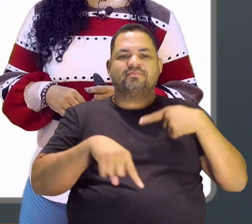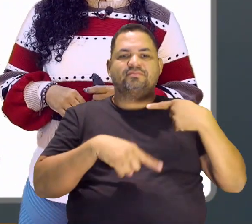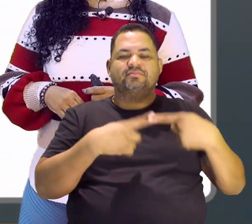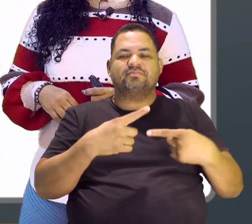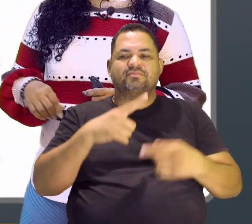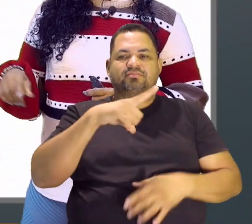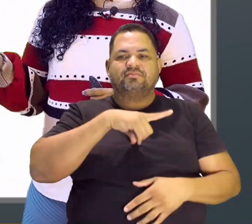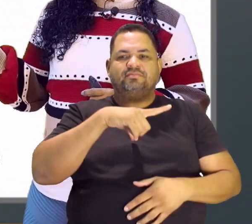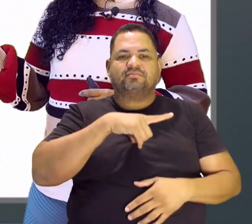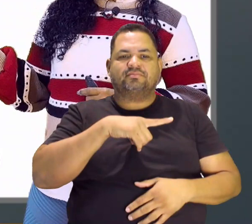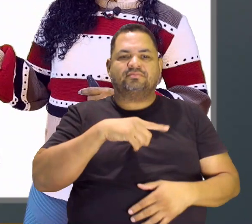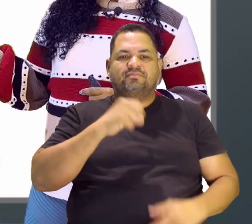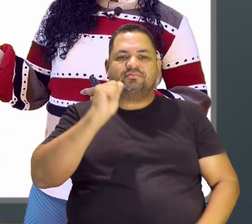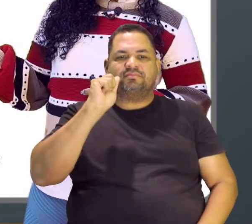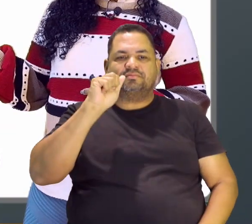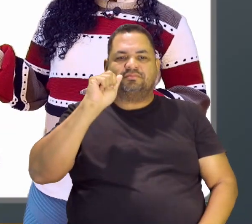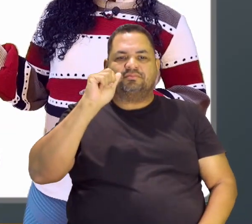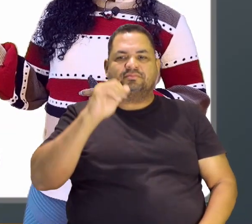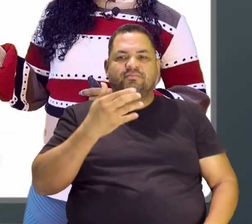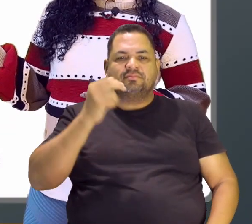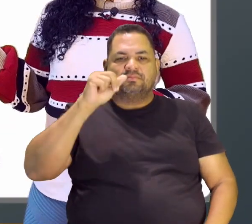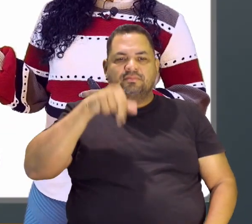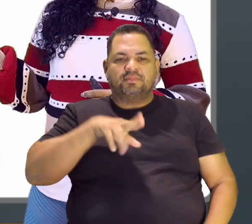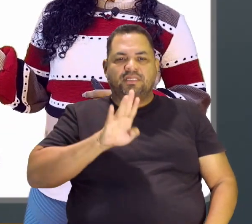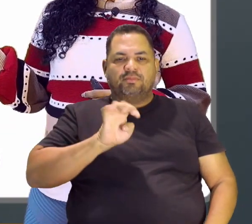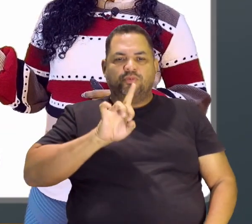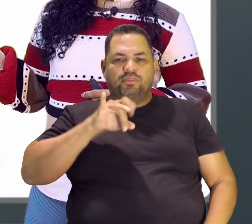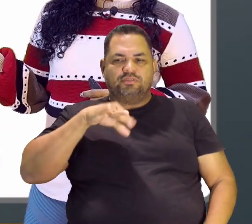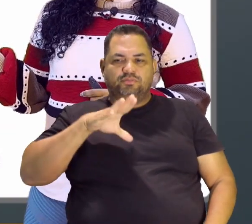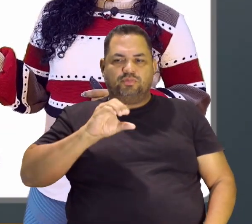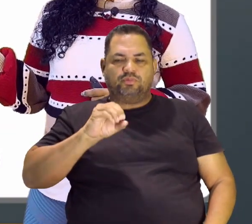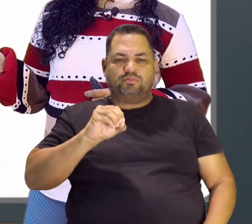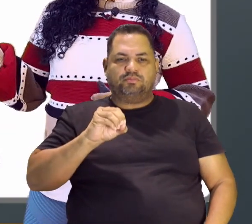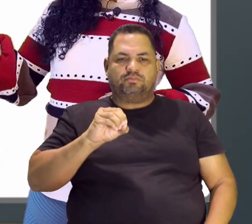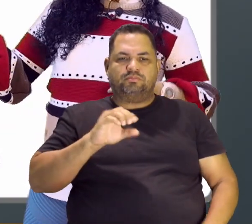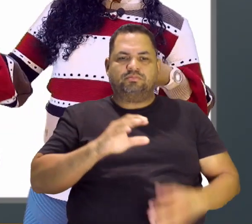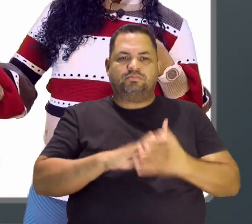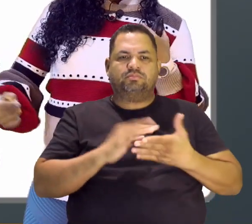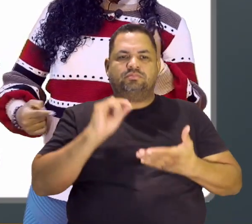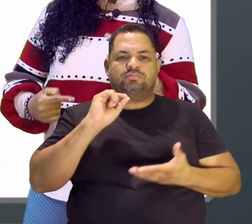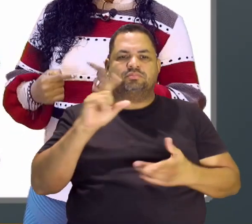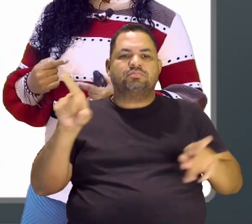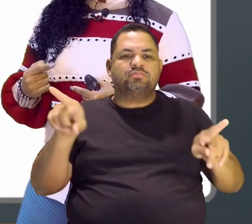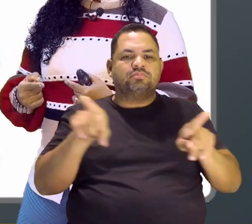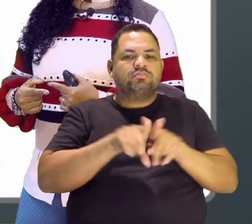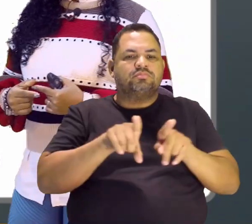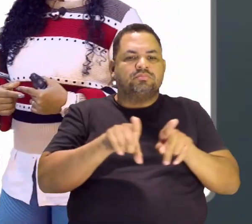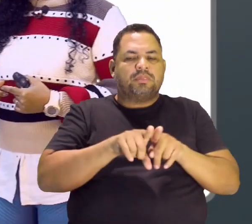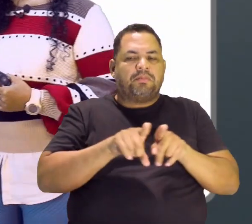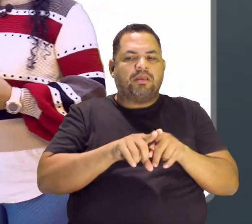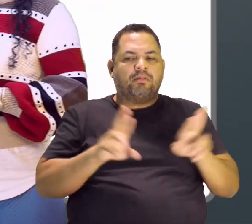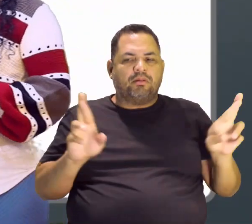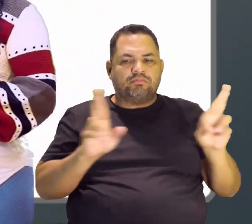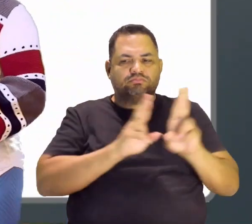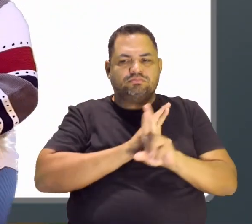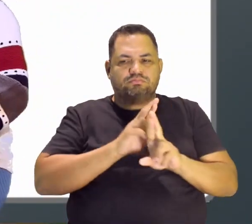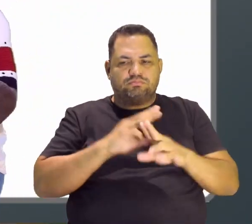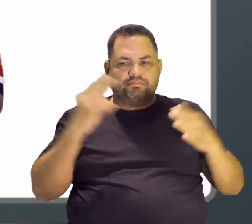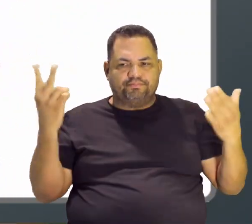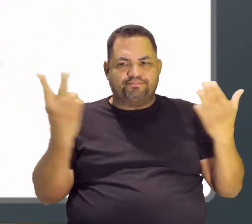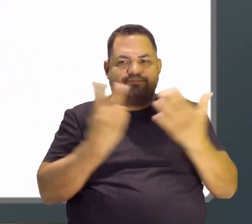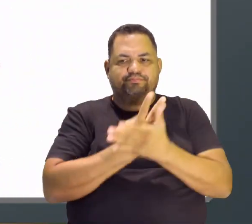aí, prof? Nós temos agora o anabolismo. E o anabolismo também é uma outra reação que acontece aí no